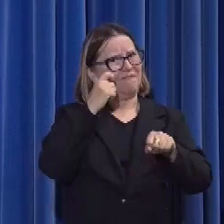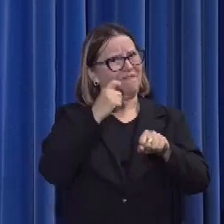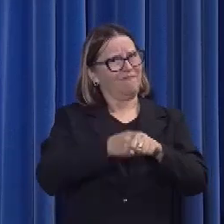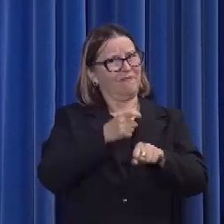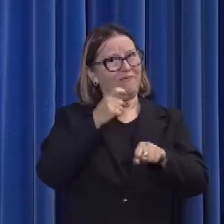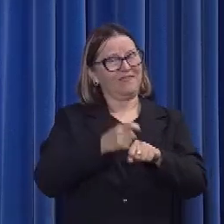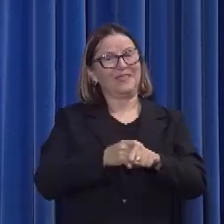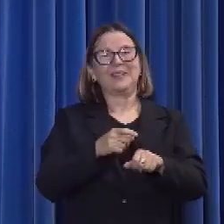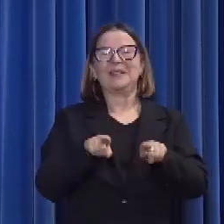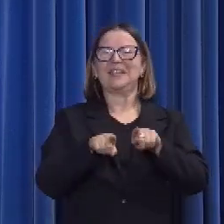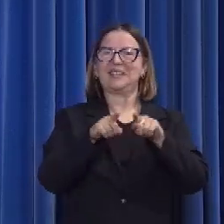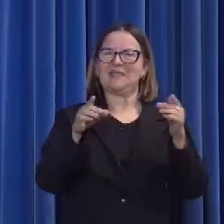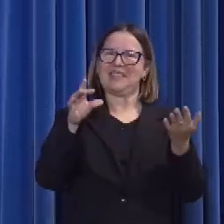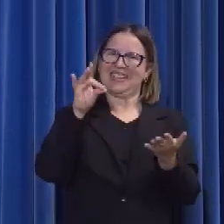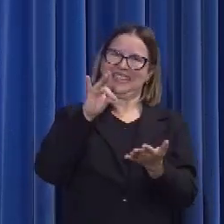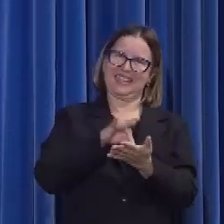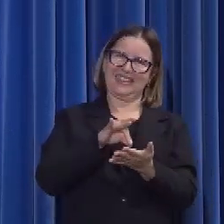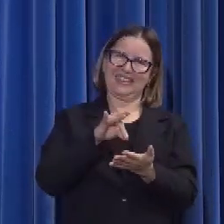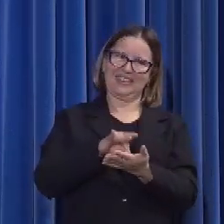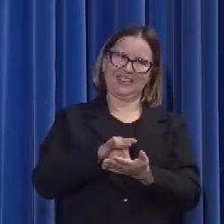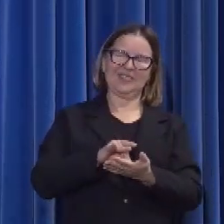é a realidade.